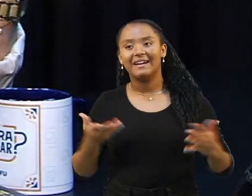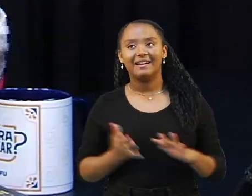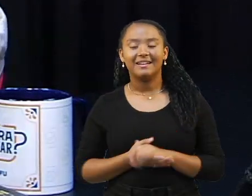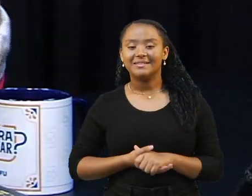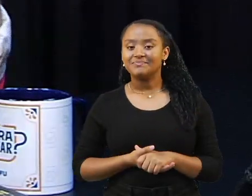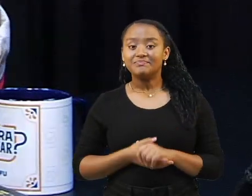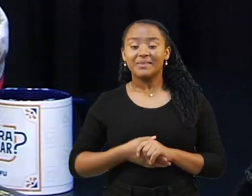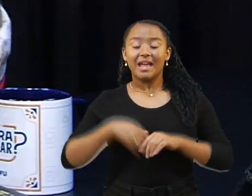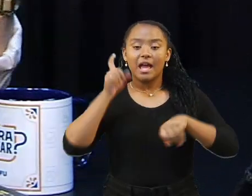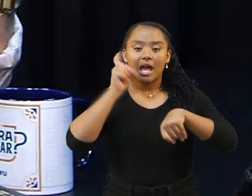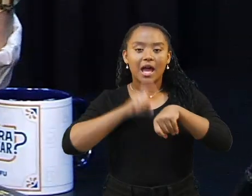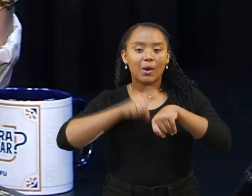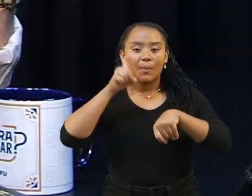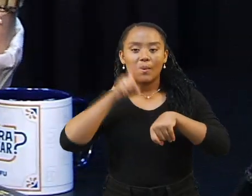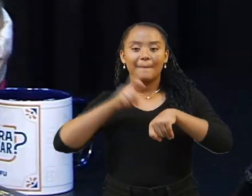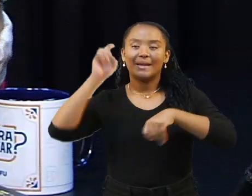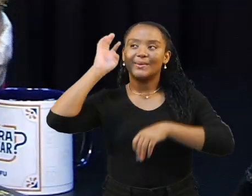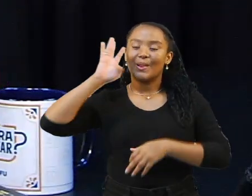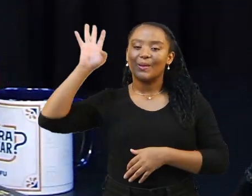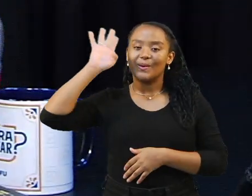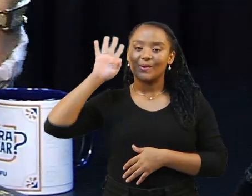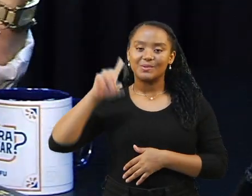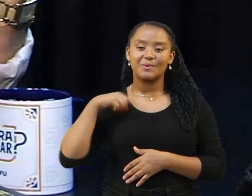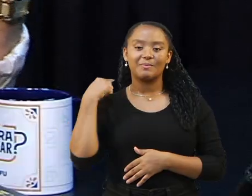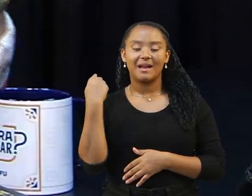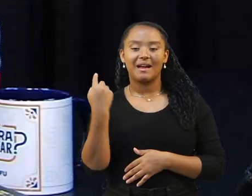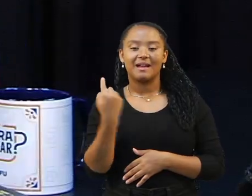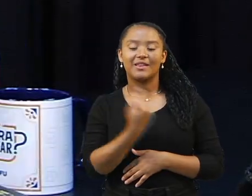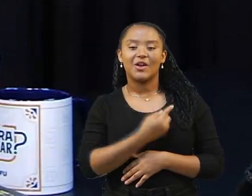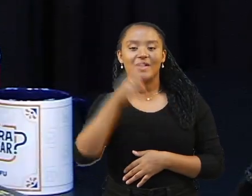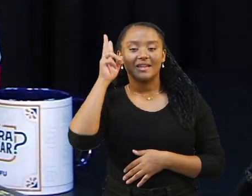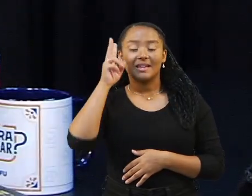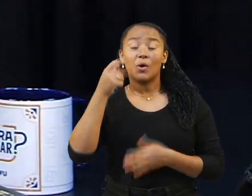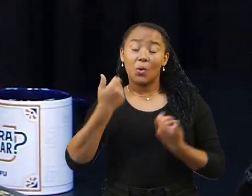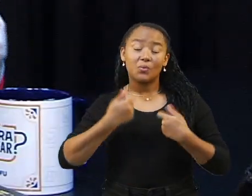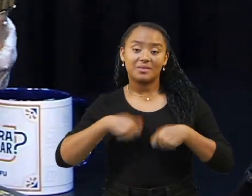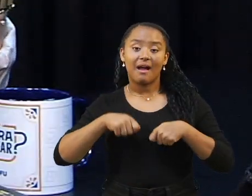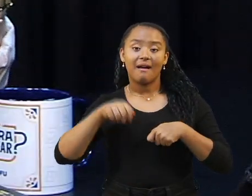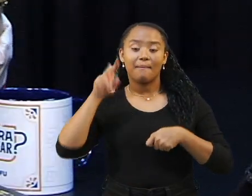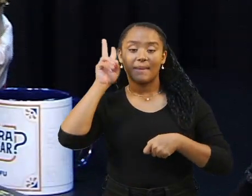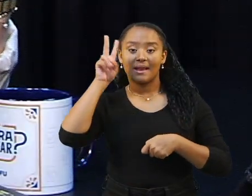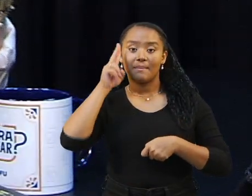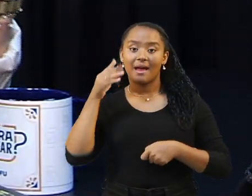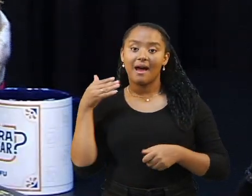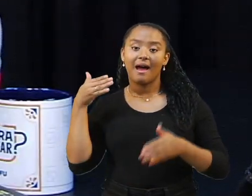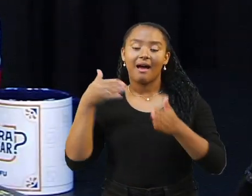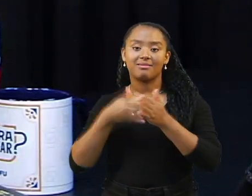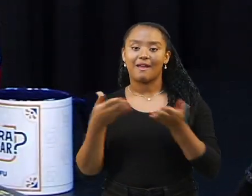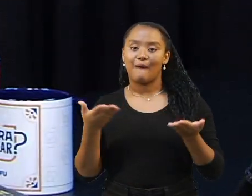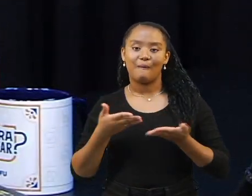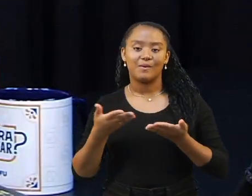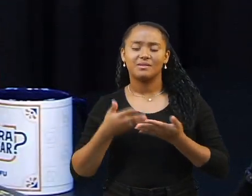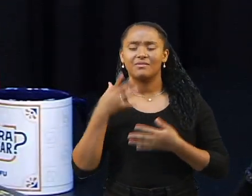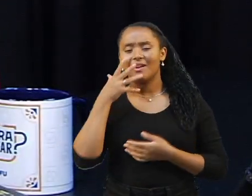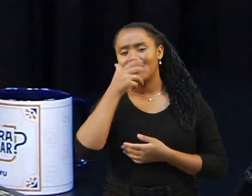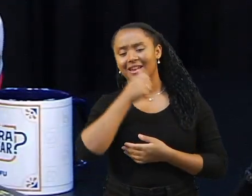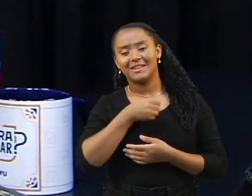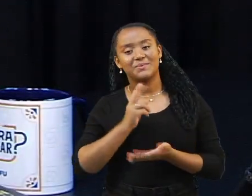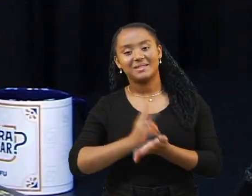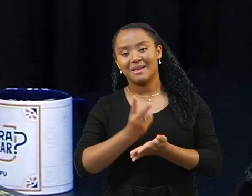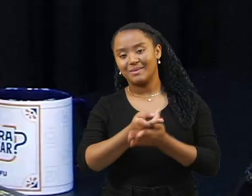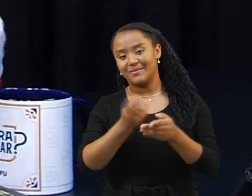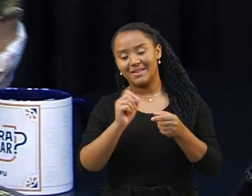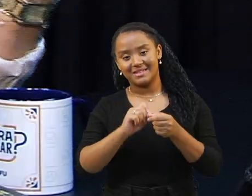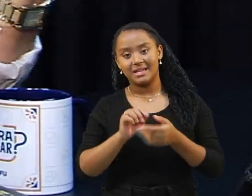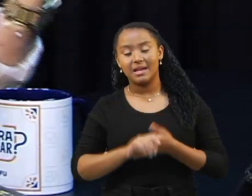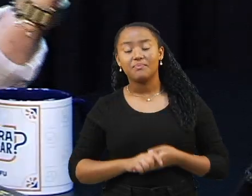um momento lúdico para ser lembrado até hoje, né? E foi lindo isso, eu fazia isso demais. Minha